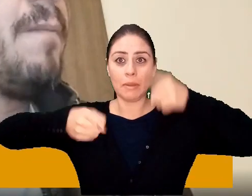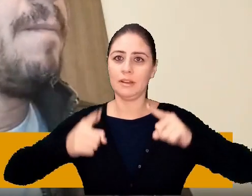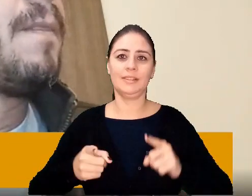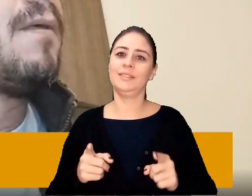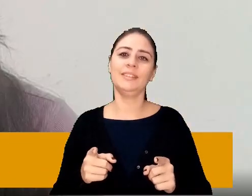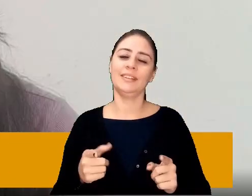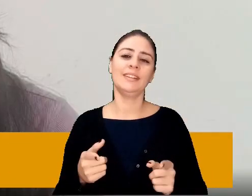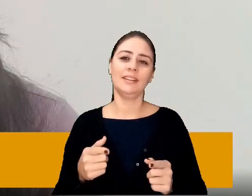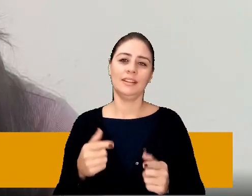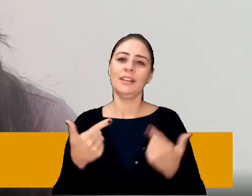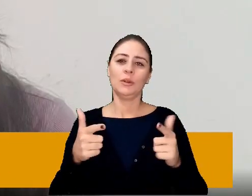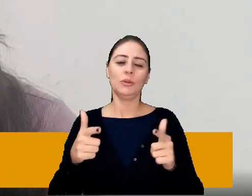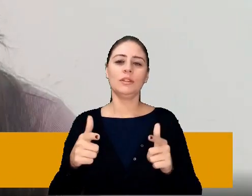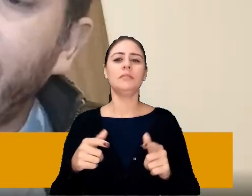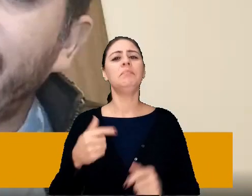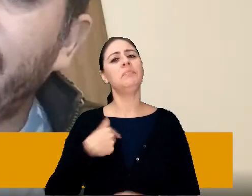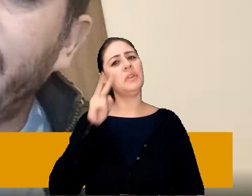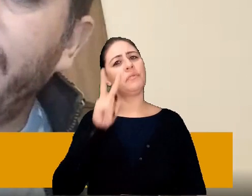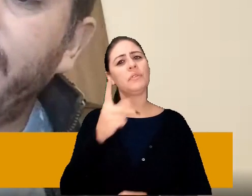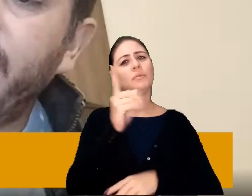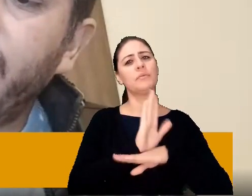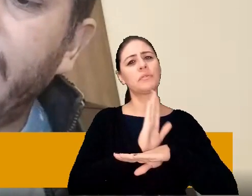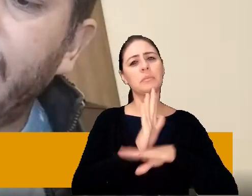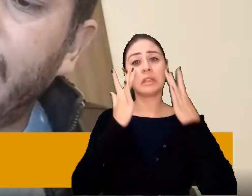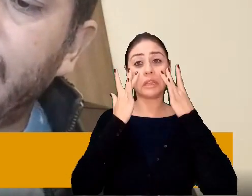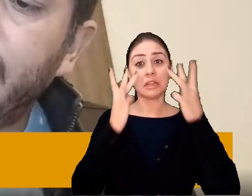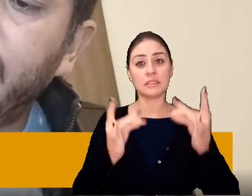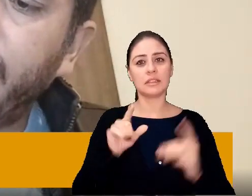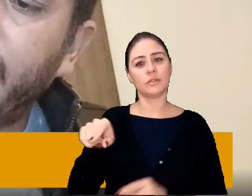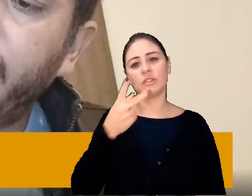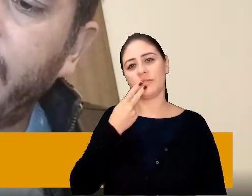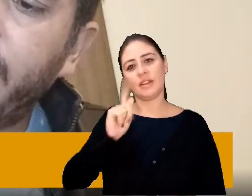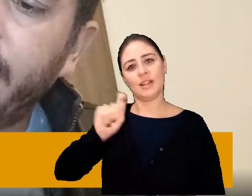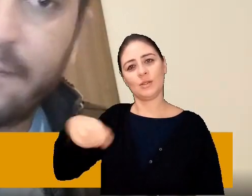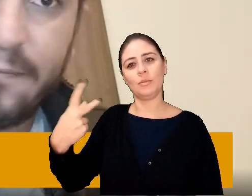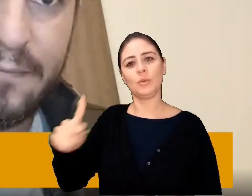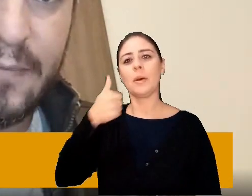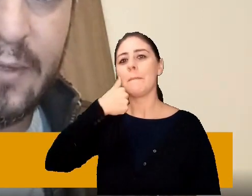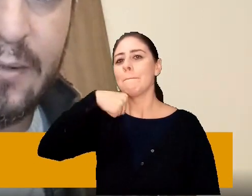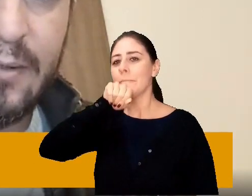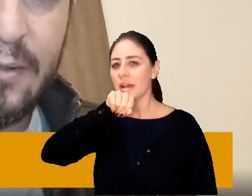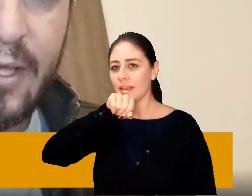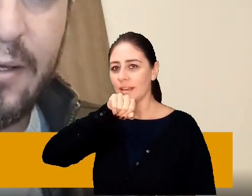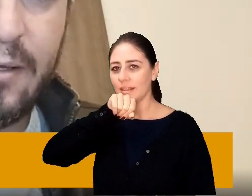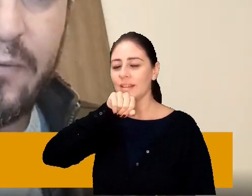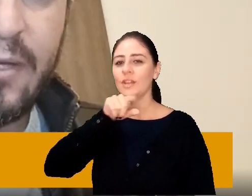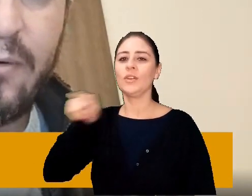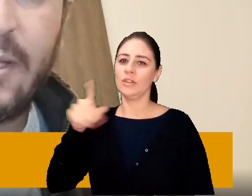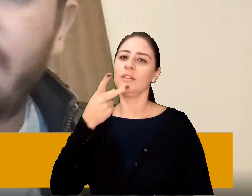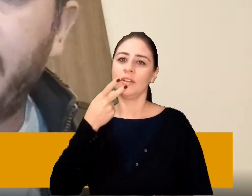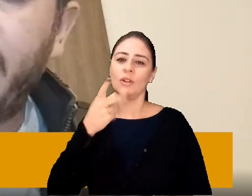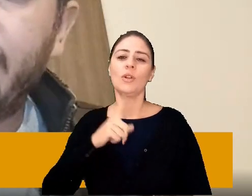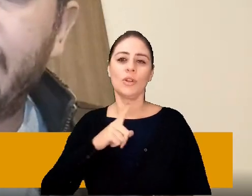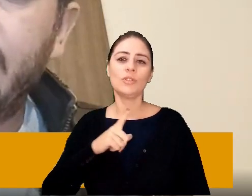forçado. Premeditado. Eu vi um vídeo bem interessante que você fala sobre a tua mãe, né? Que você conta